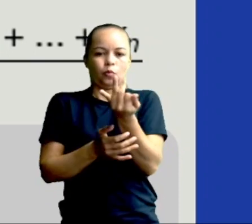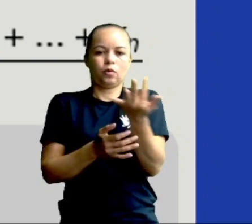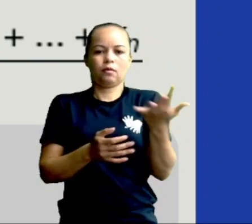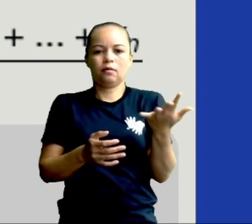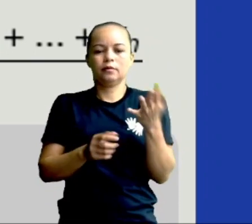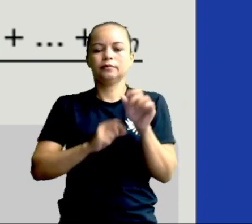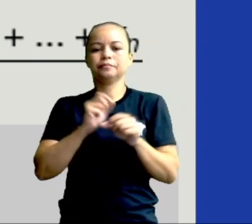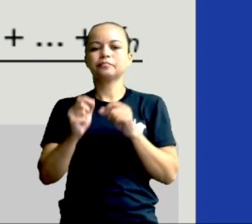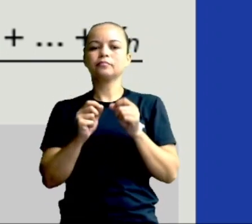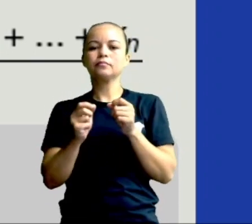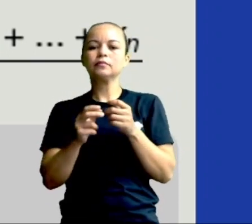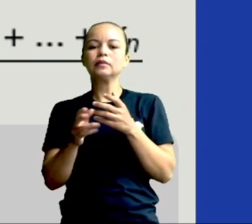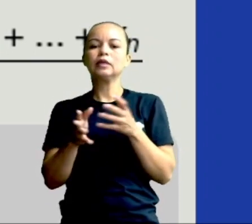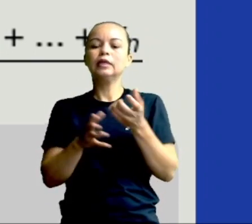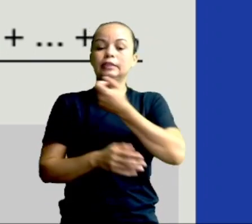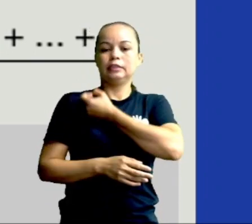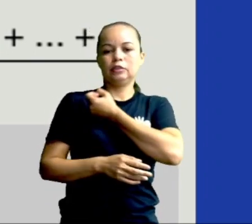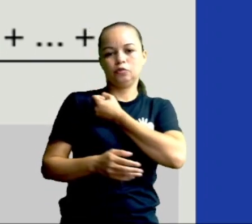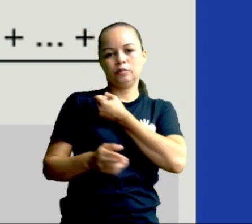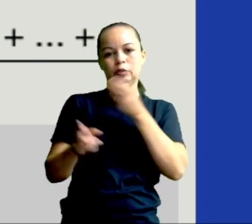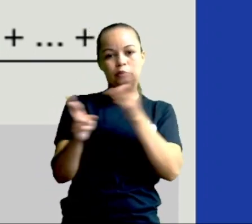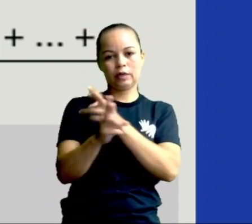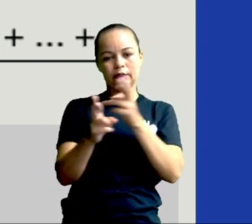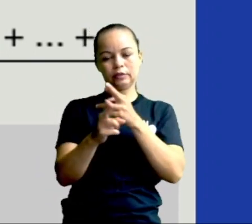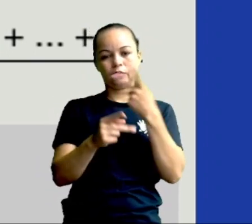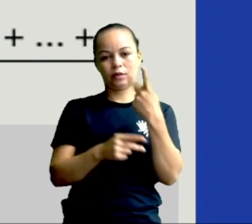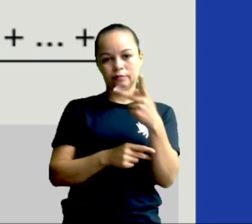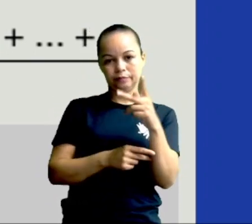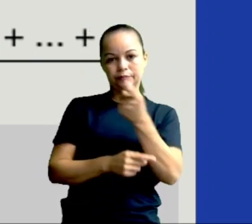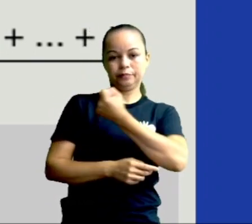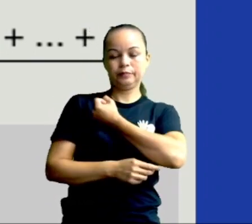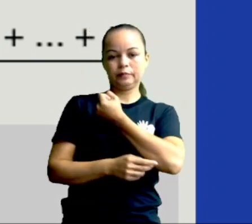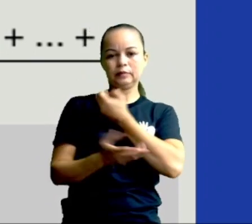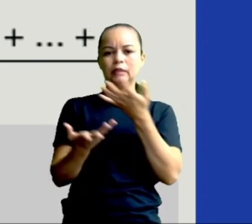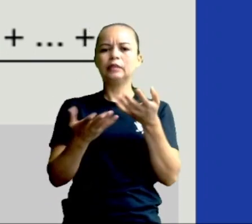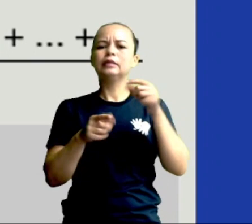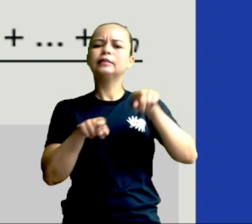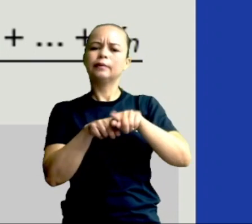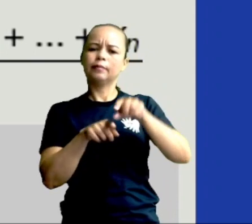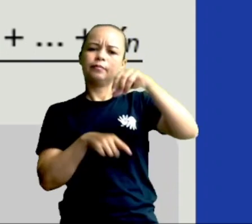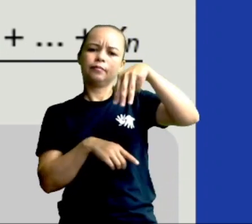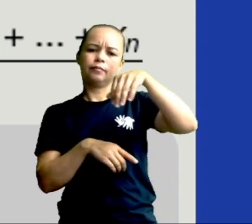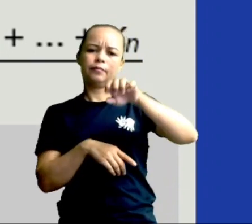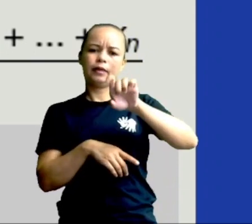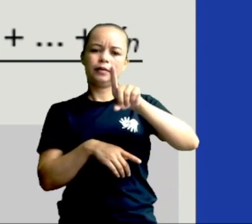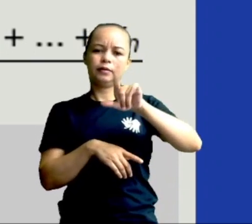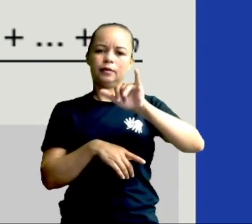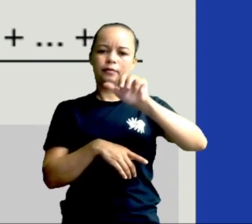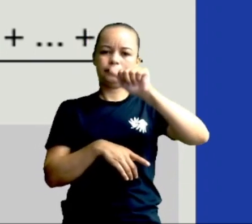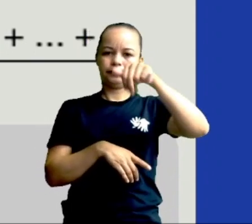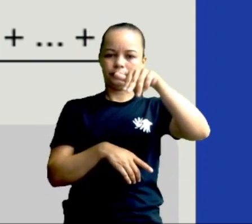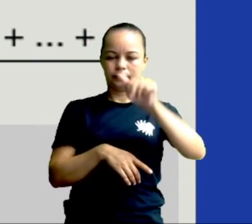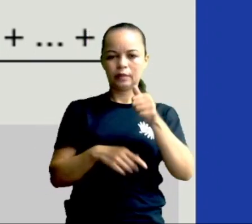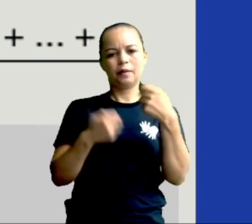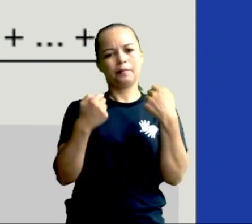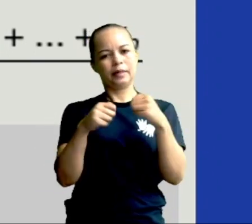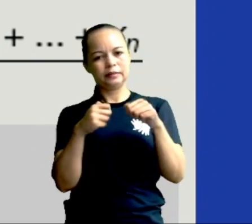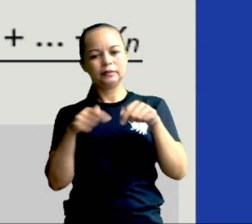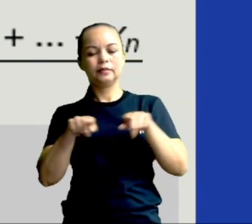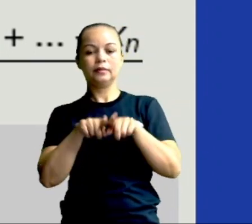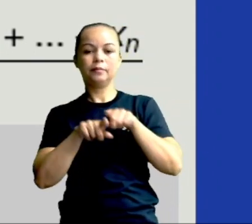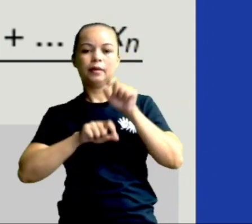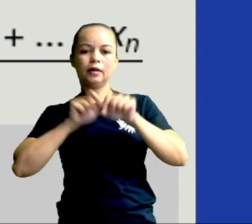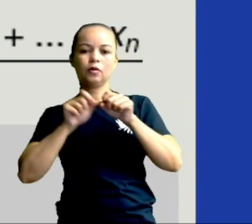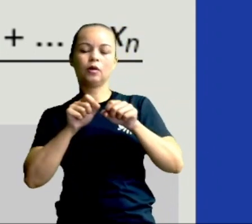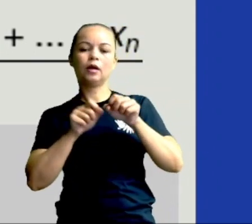de números relacionados àquele número. E para mediana também vocês vão entender por que a mediana eu preciso colocar